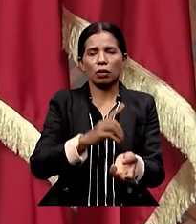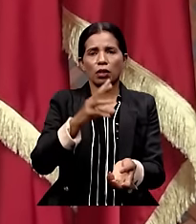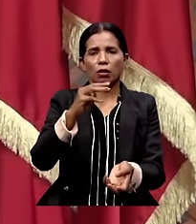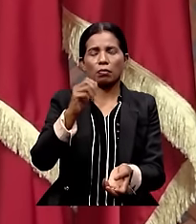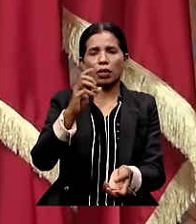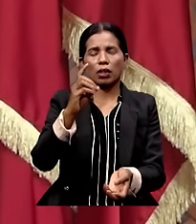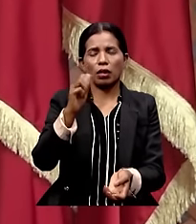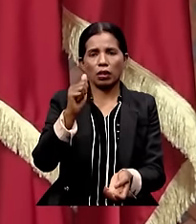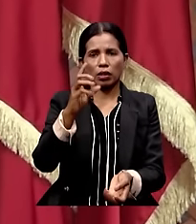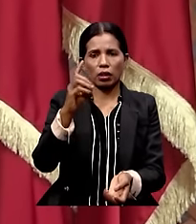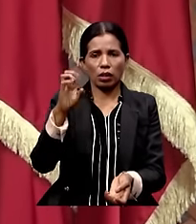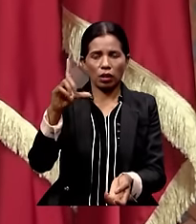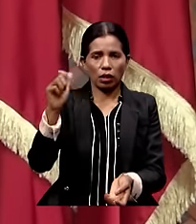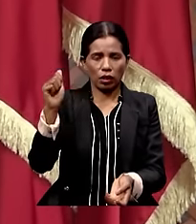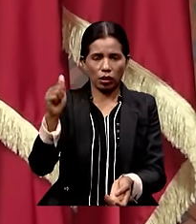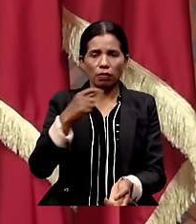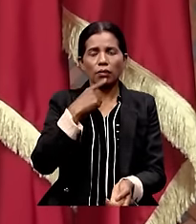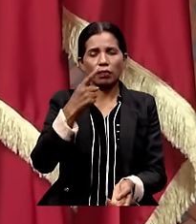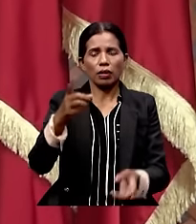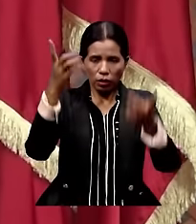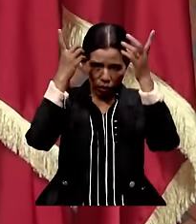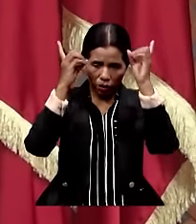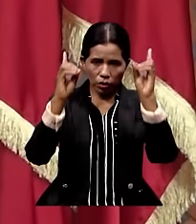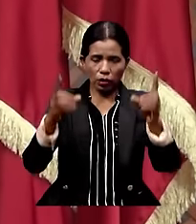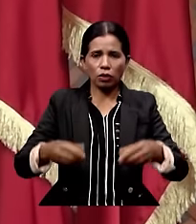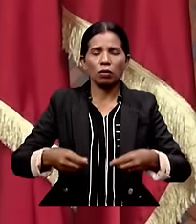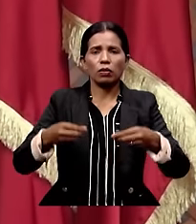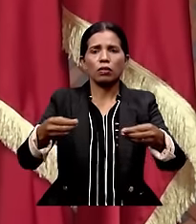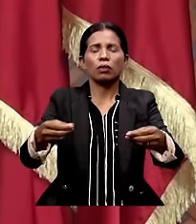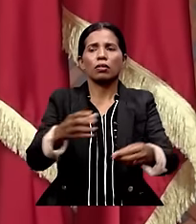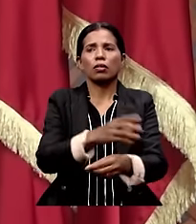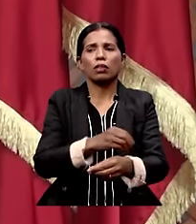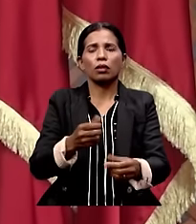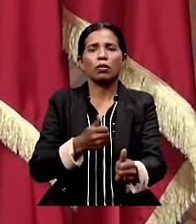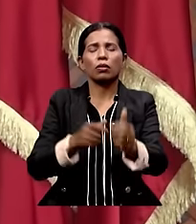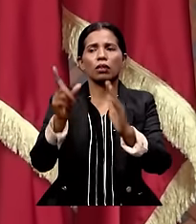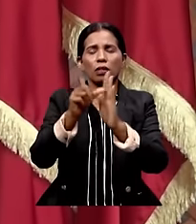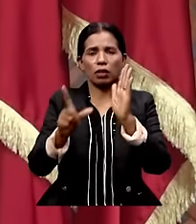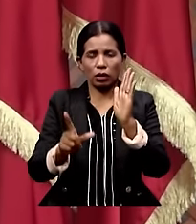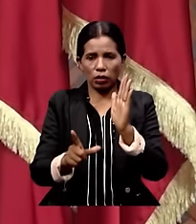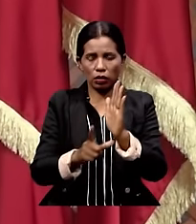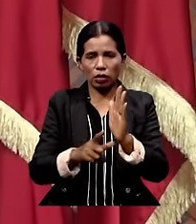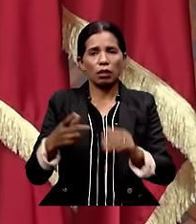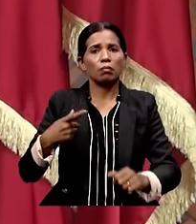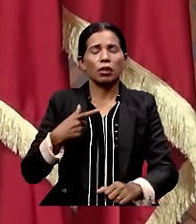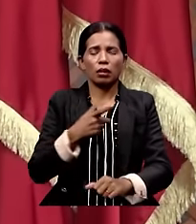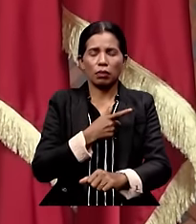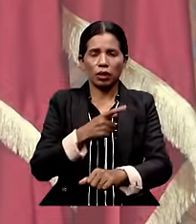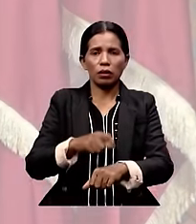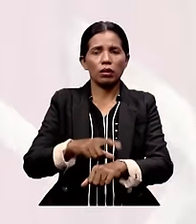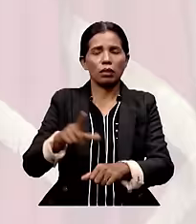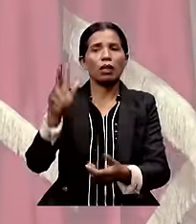Anjan. Horta declara decisão ne bem foti, ou de foi indulto, tu ir lei ne bem foi na lais Parlamento Nacional aprova